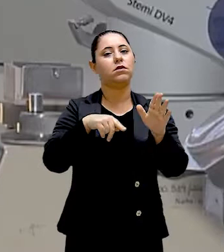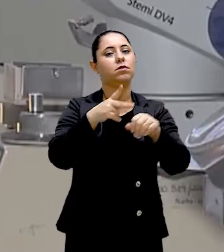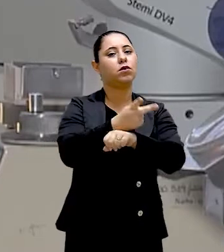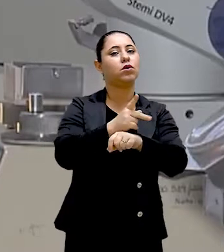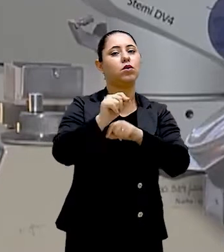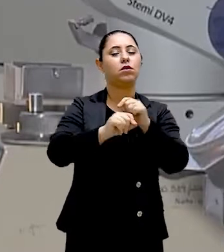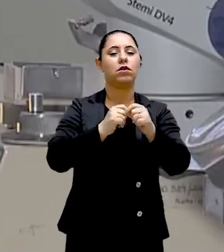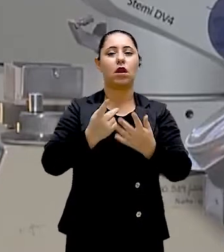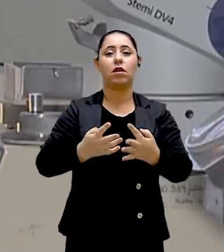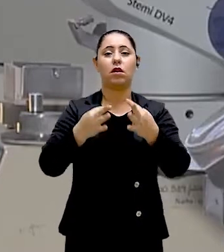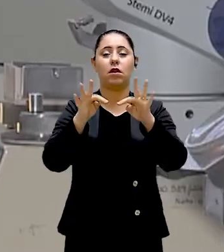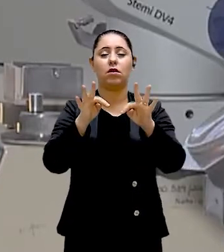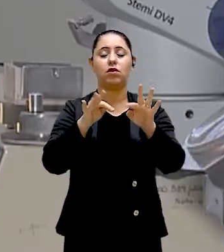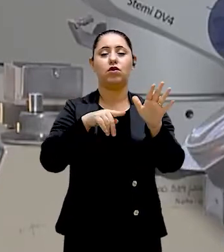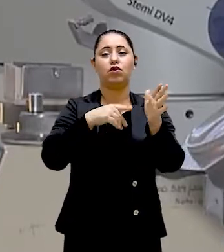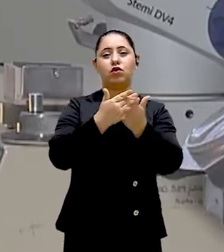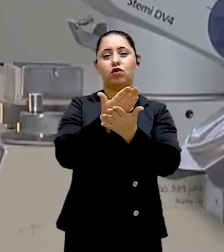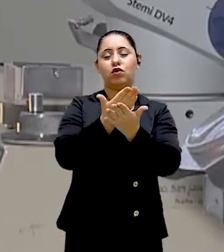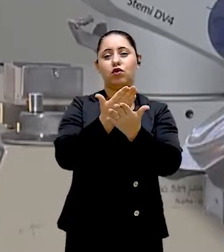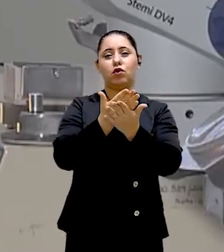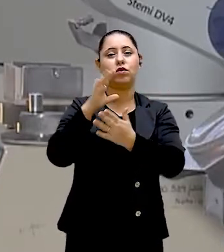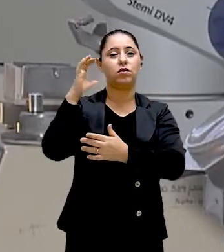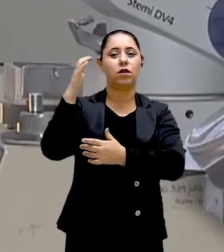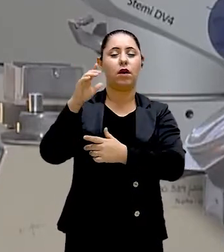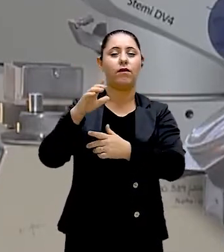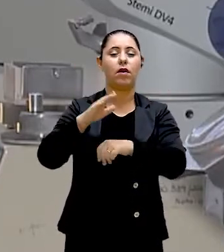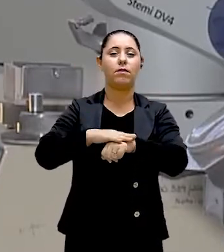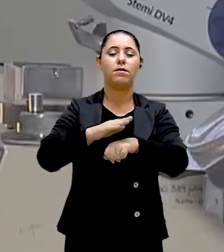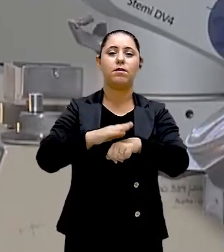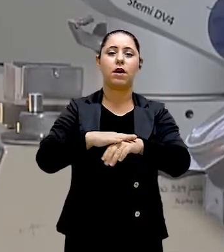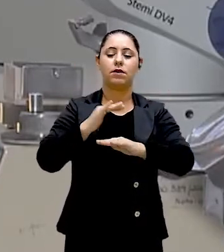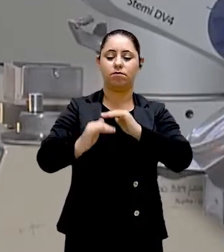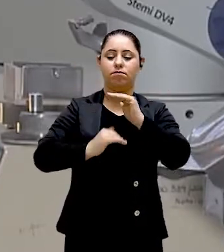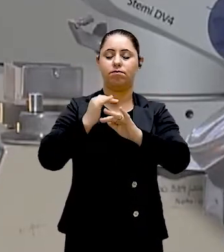e os estudos científicos cada vez mais refinem o experimento. Por